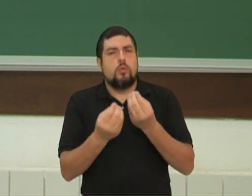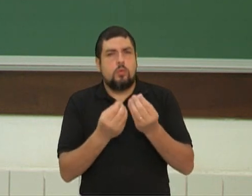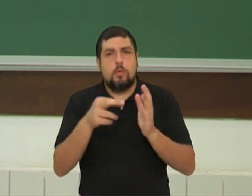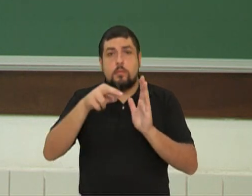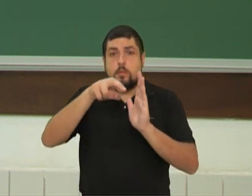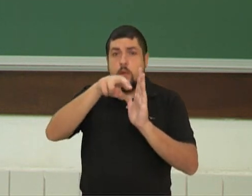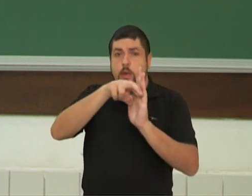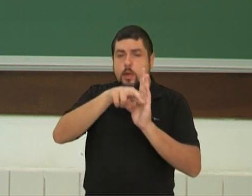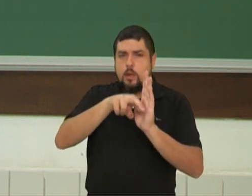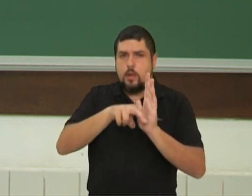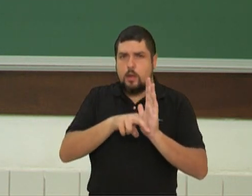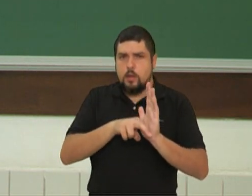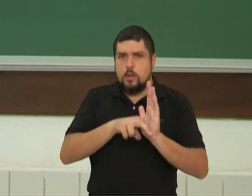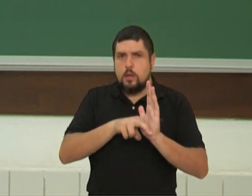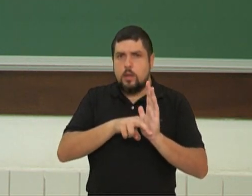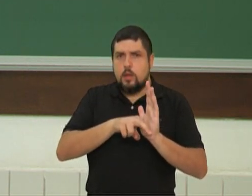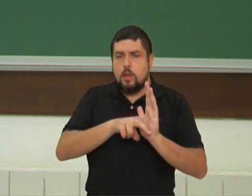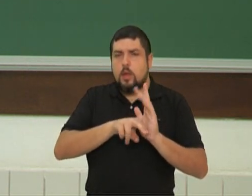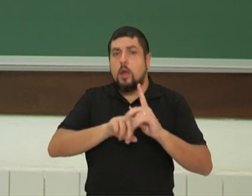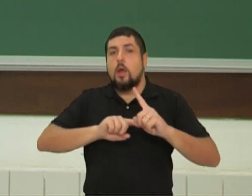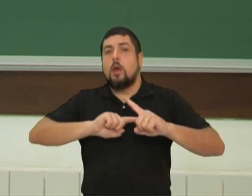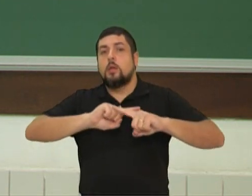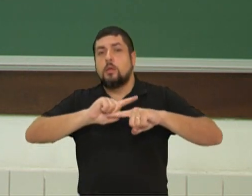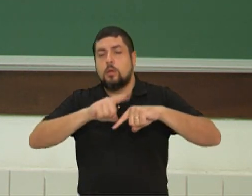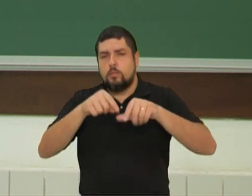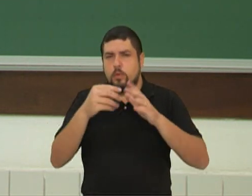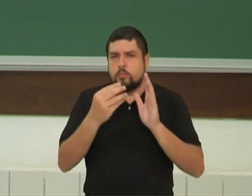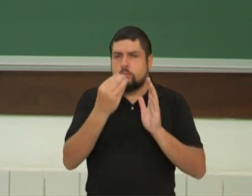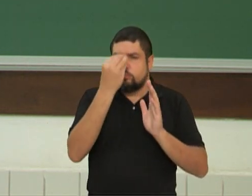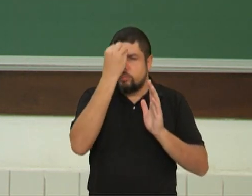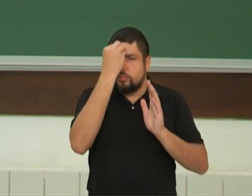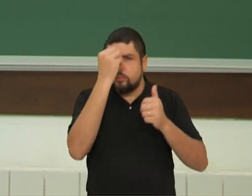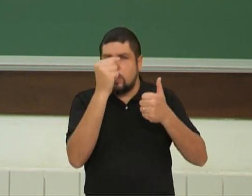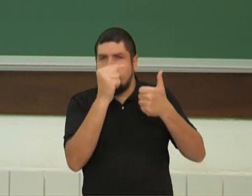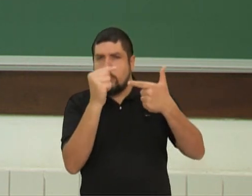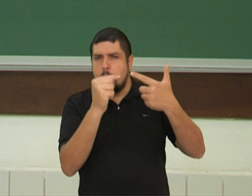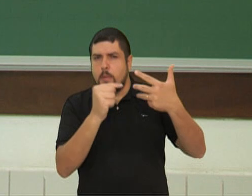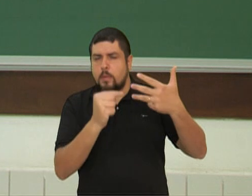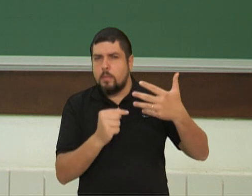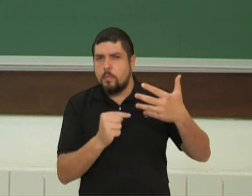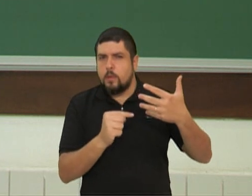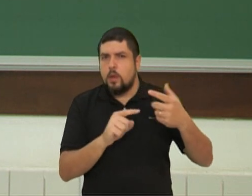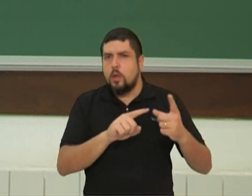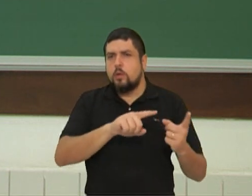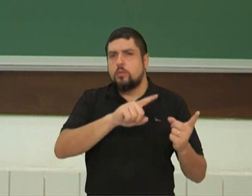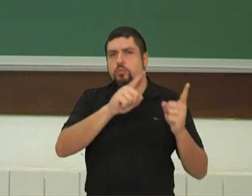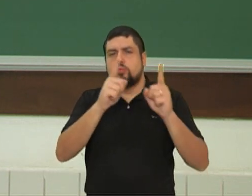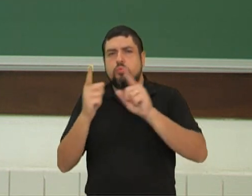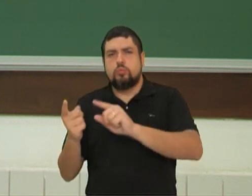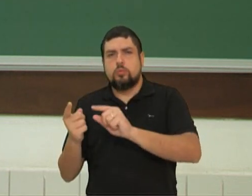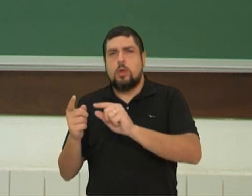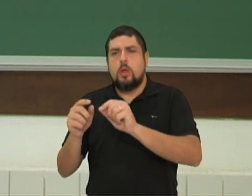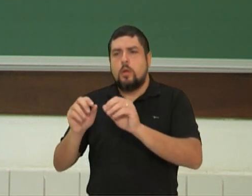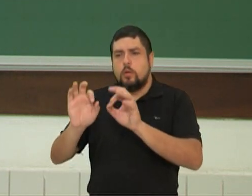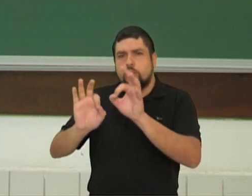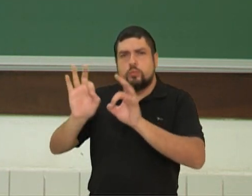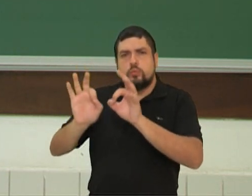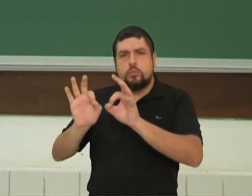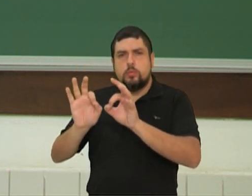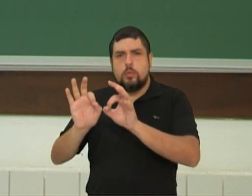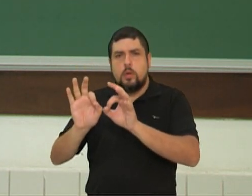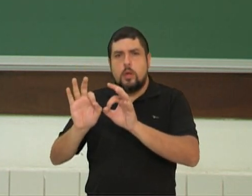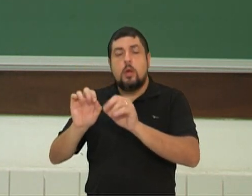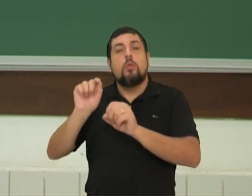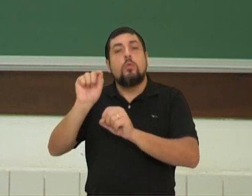você trabalhar as equações exponenciais e conseguir a mesma base. Lembra que eu preciso igualar as bases numa